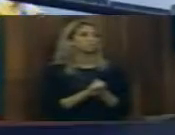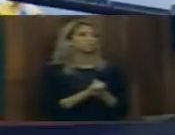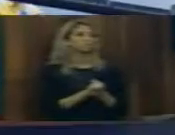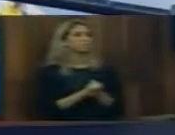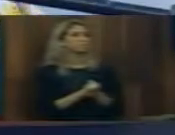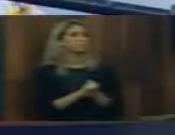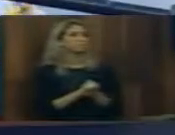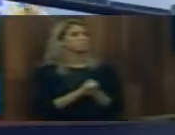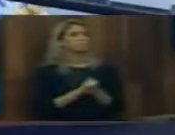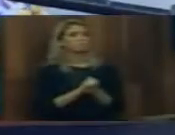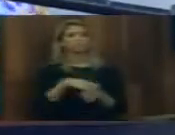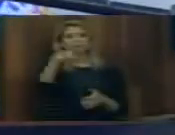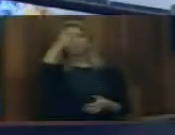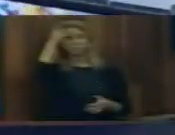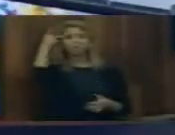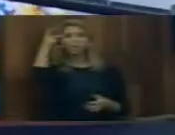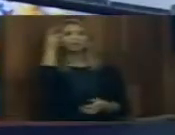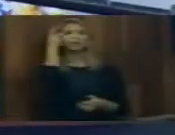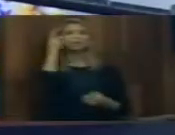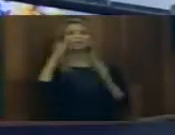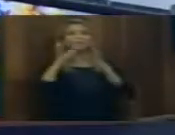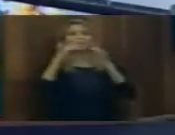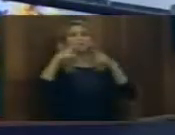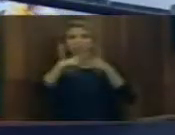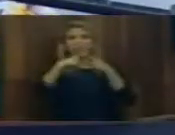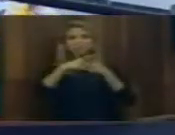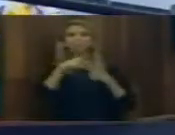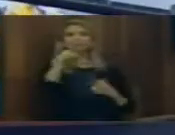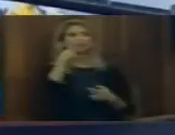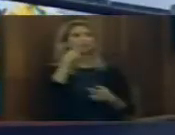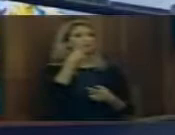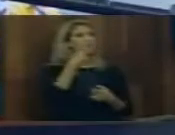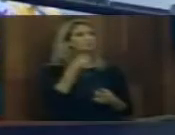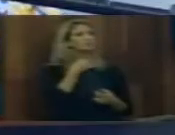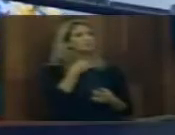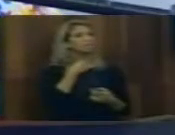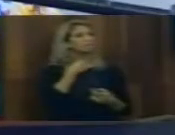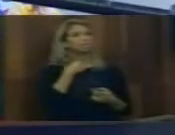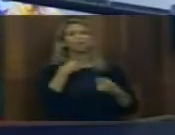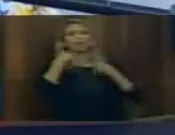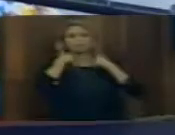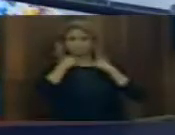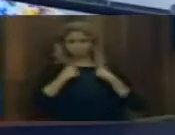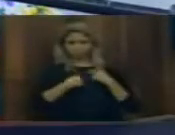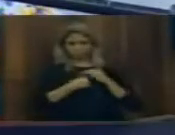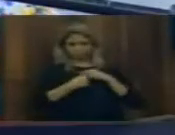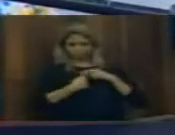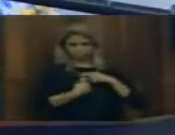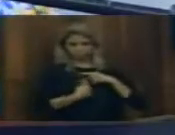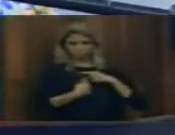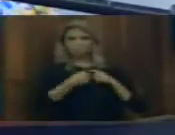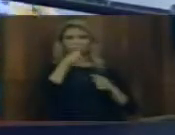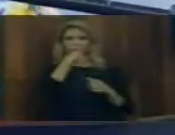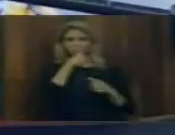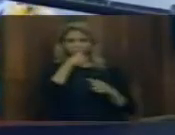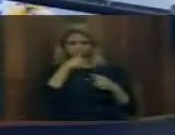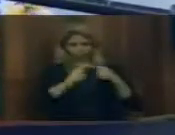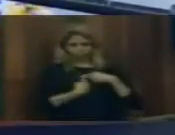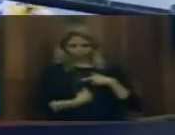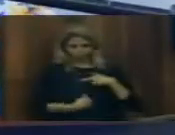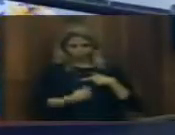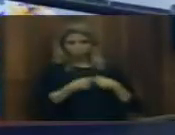aquele crucifixozinho que é discriminado, é intolerado na rua